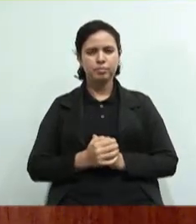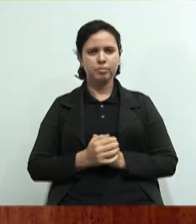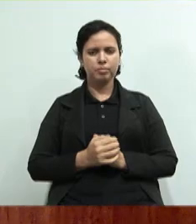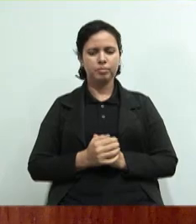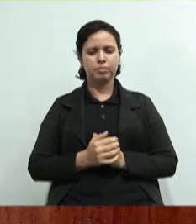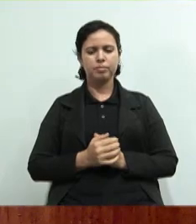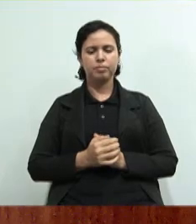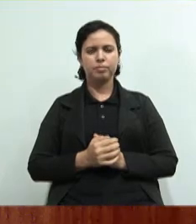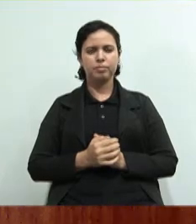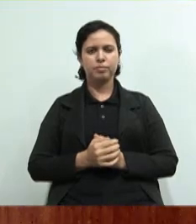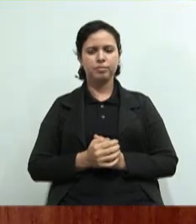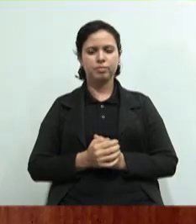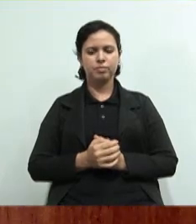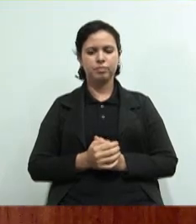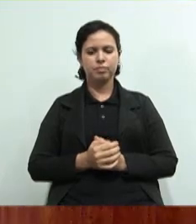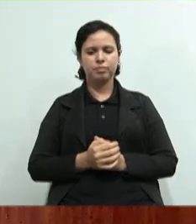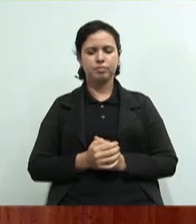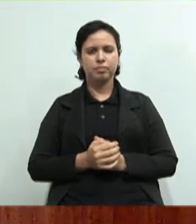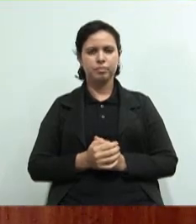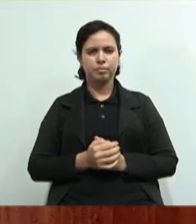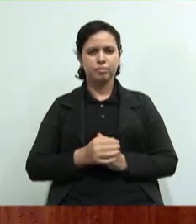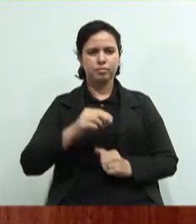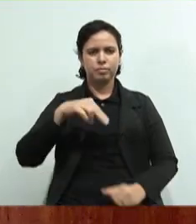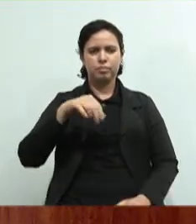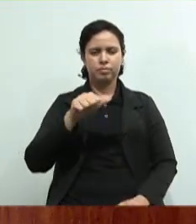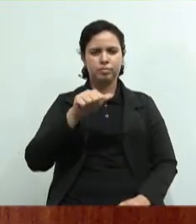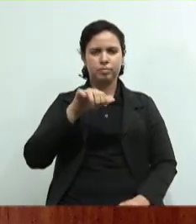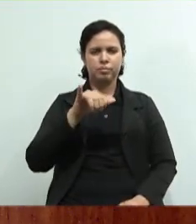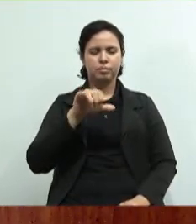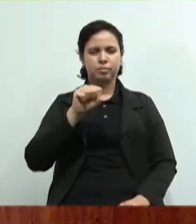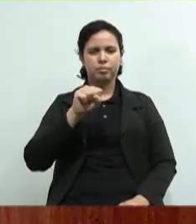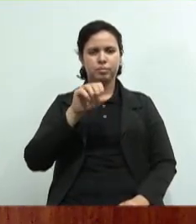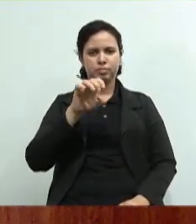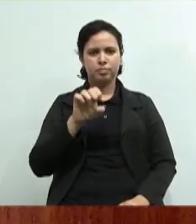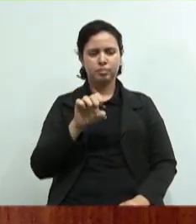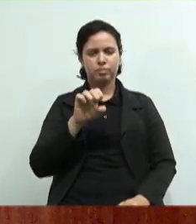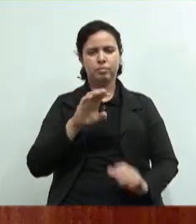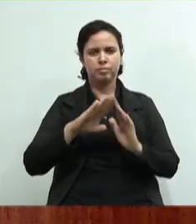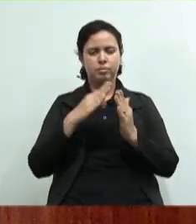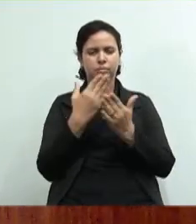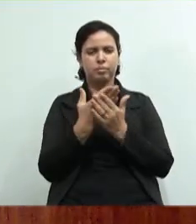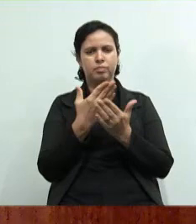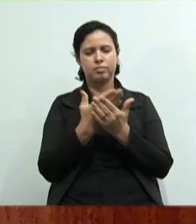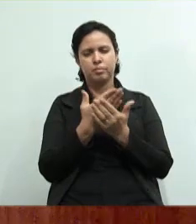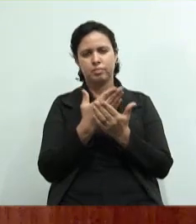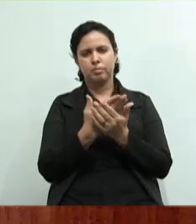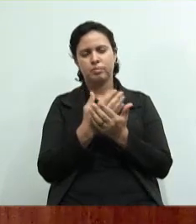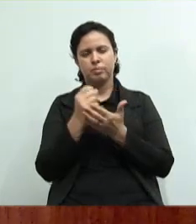Tem a resposta da Naíse, da Escola Campos Salles. Ela diz que